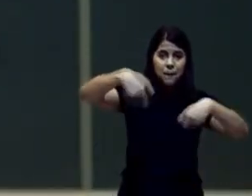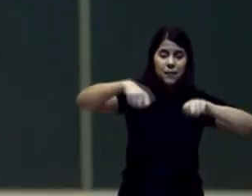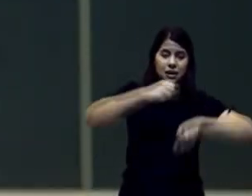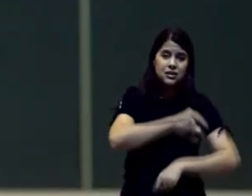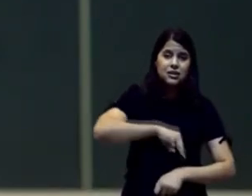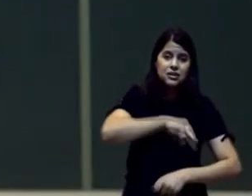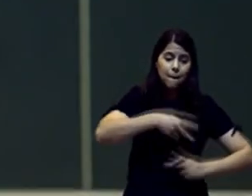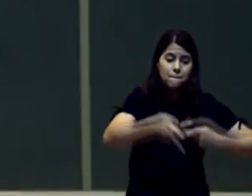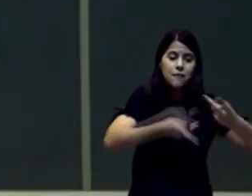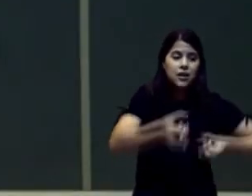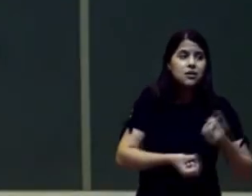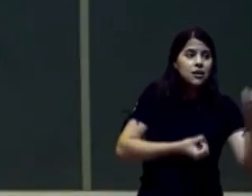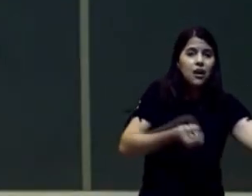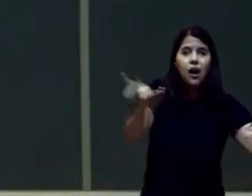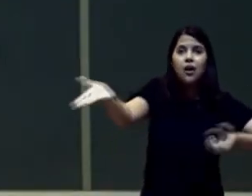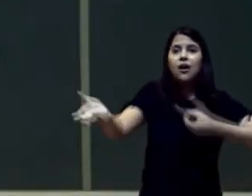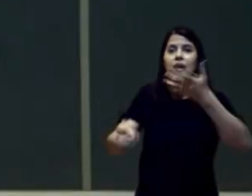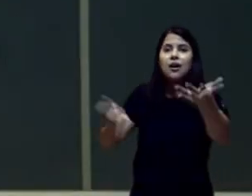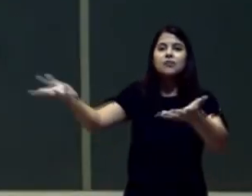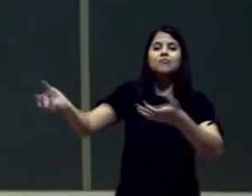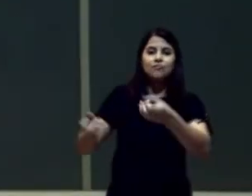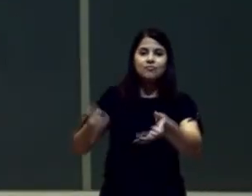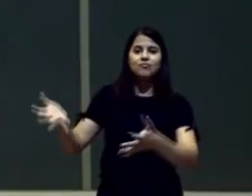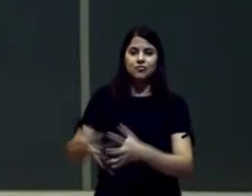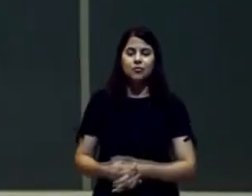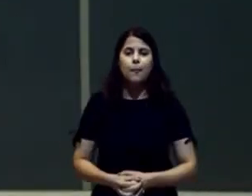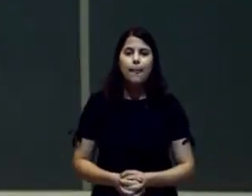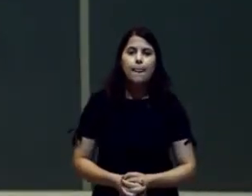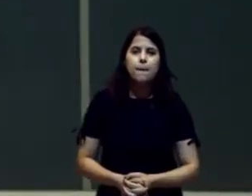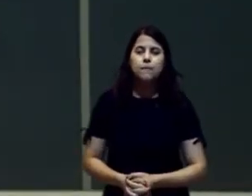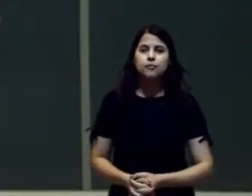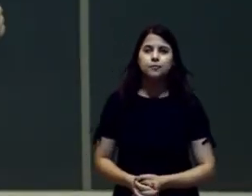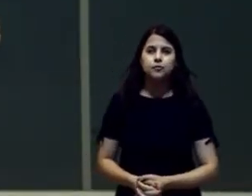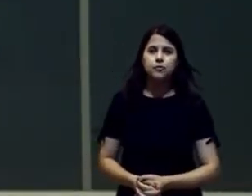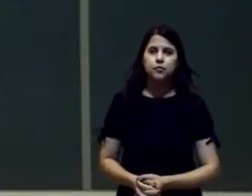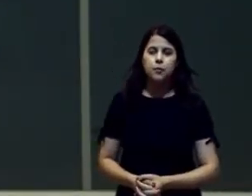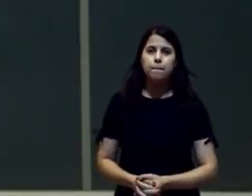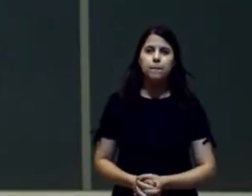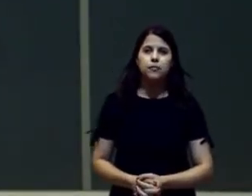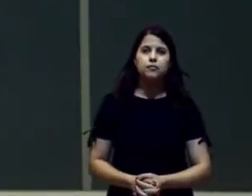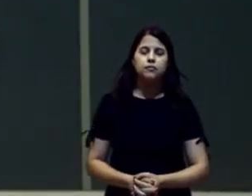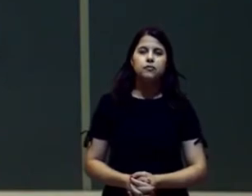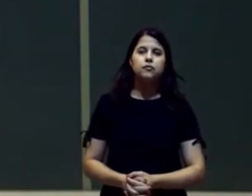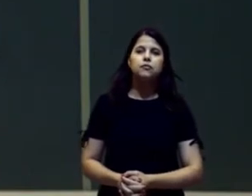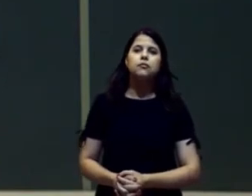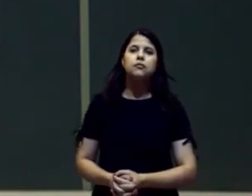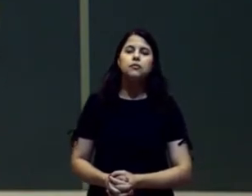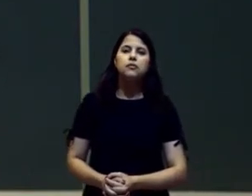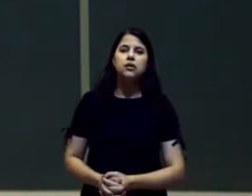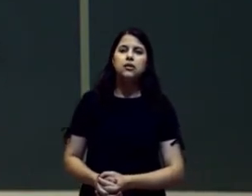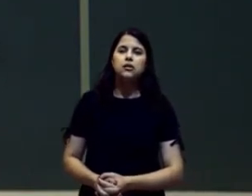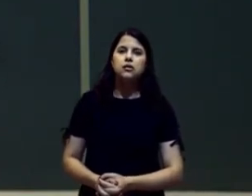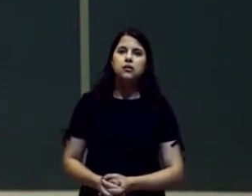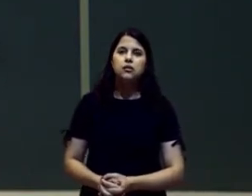um testamento missionário para a próxima geração. Há uma próxima geração de missionários